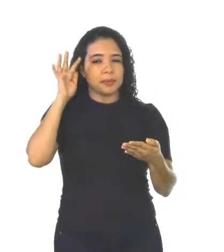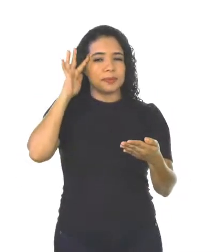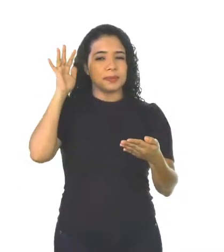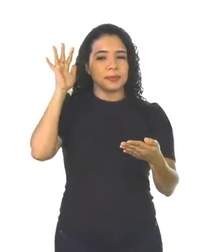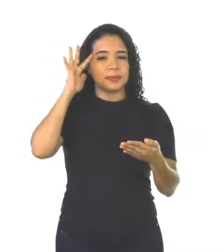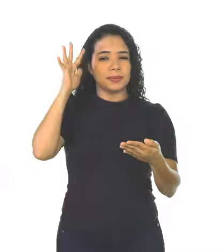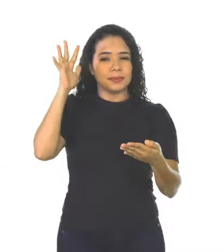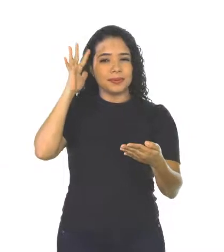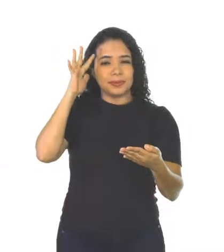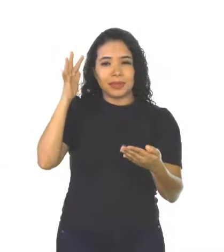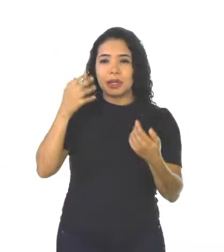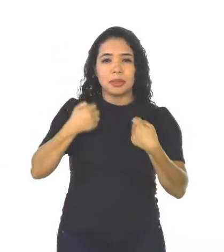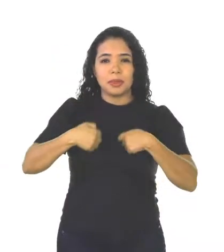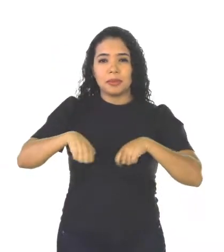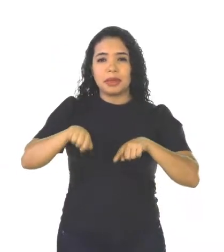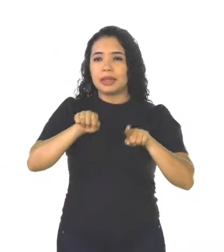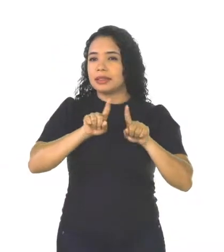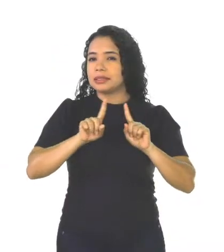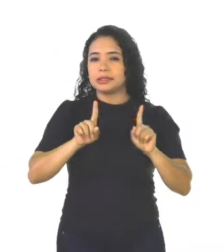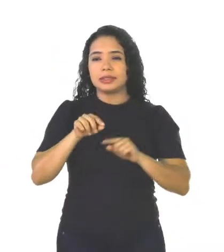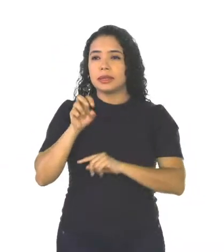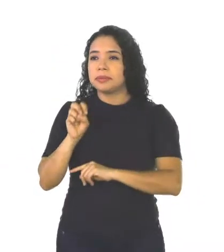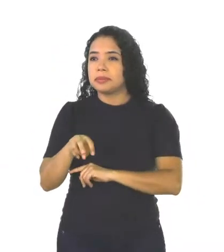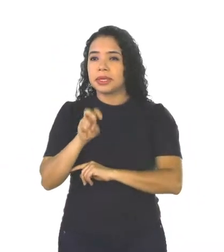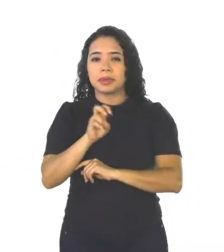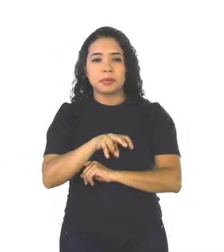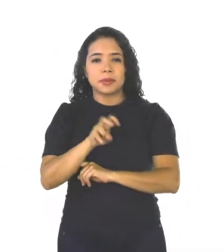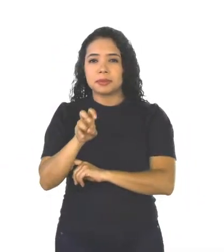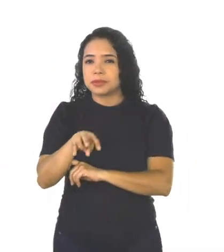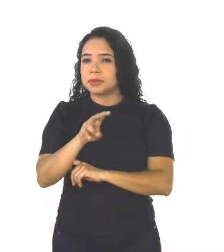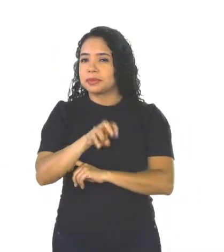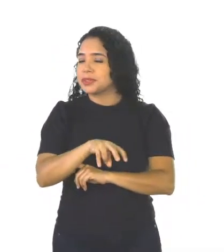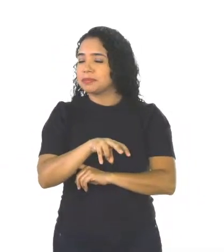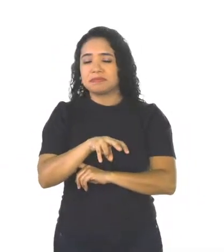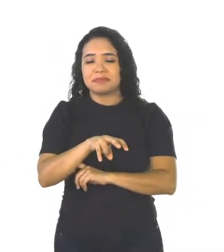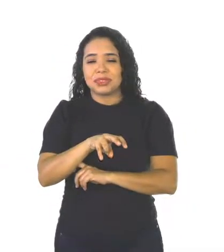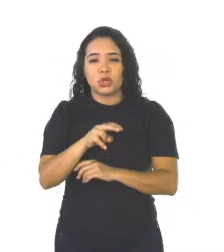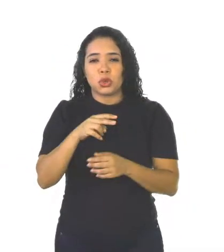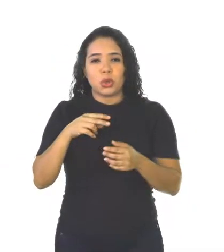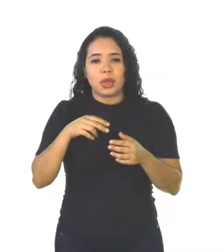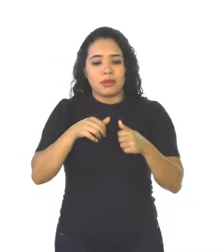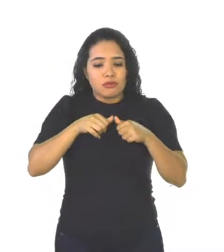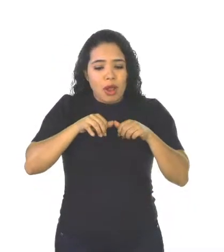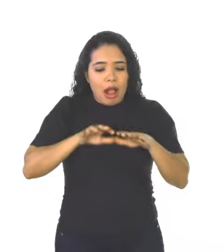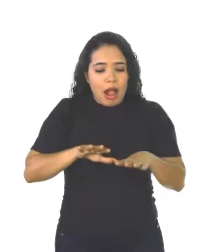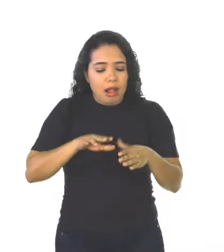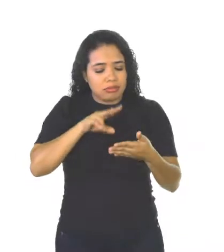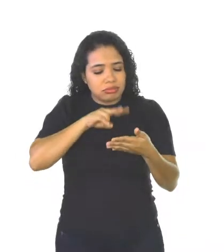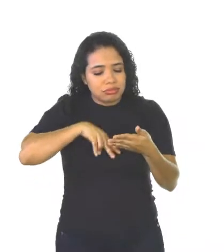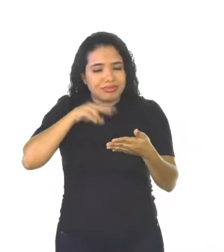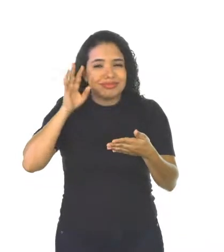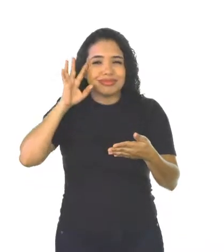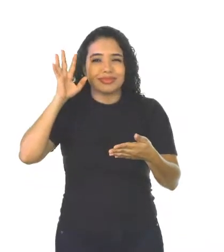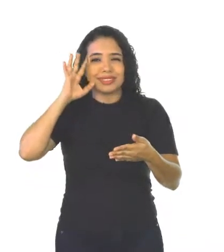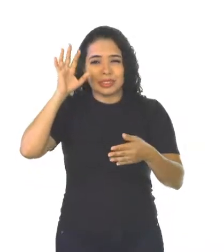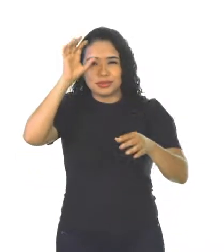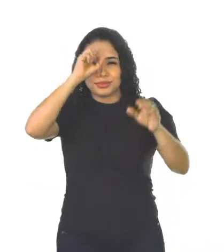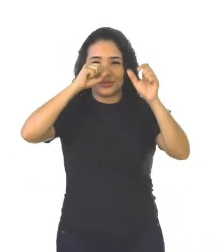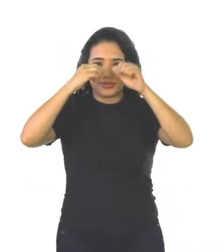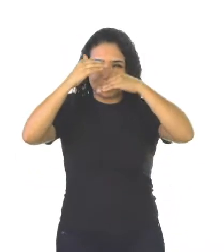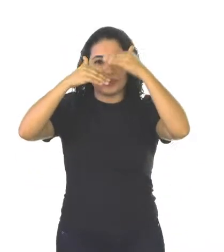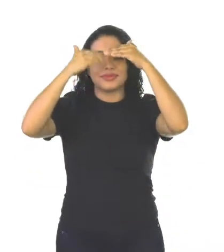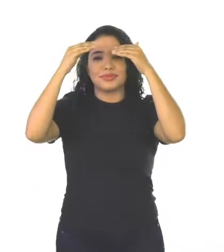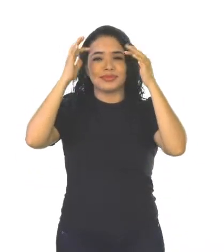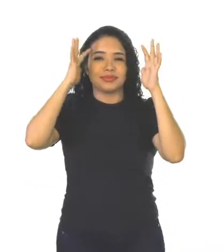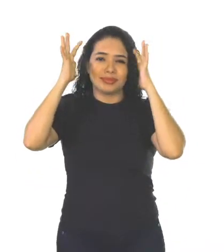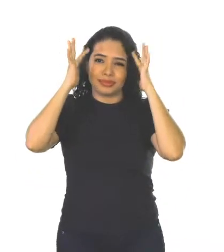do lugar. Eu já falei isso em outras aulas. Ela desenvolve a nossa imaginação. Nesse período de estudo, nós vamos conhecer